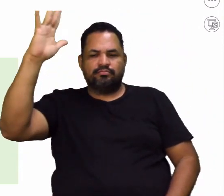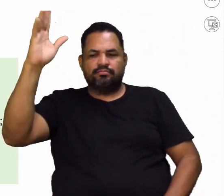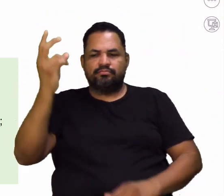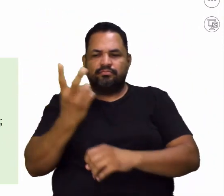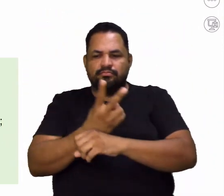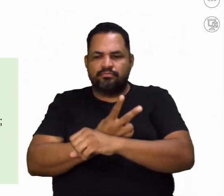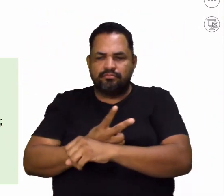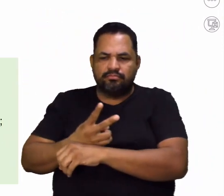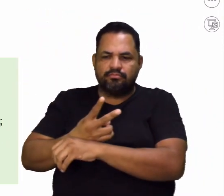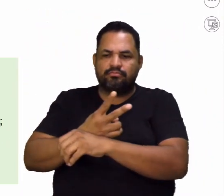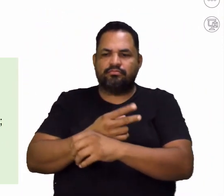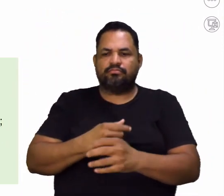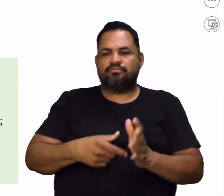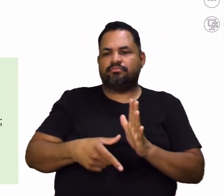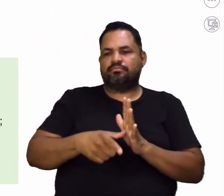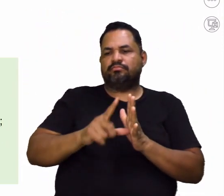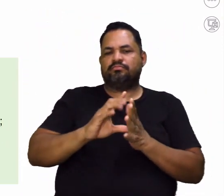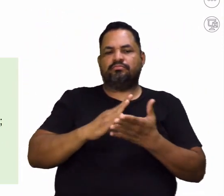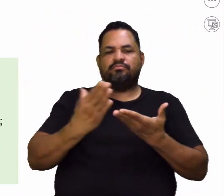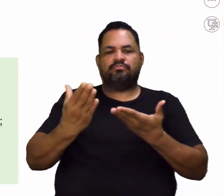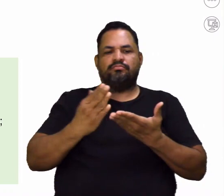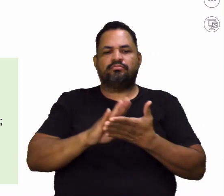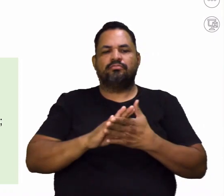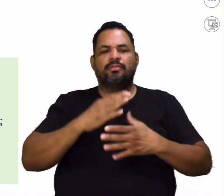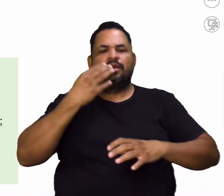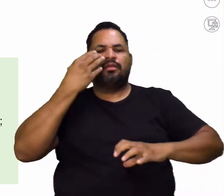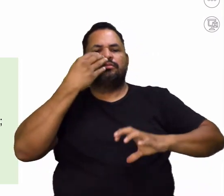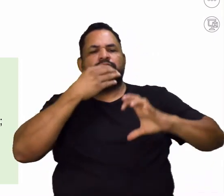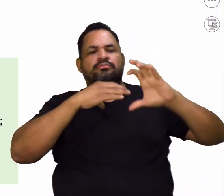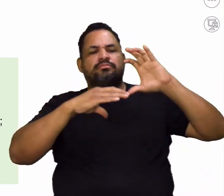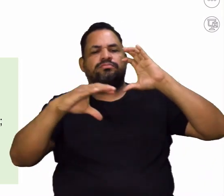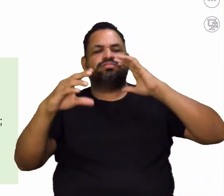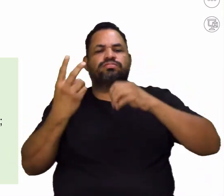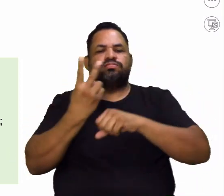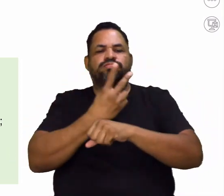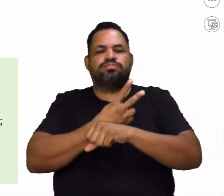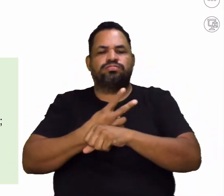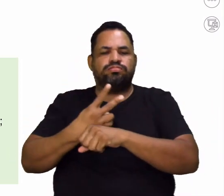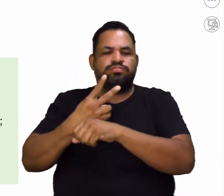buscar antes como os cânticos